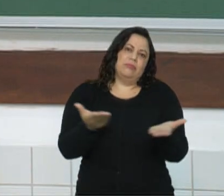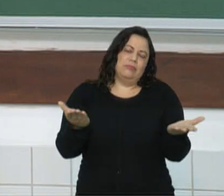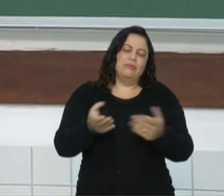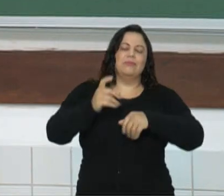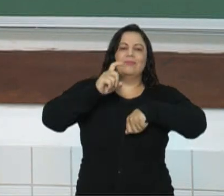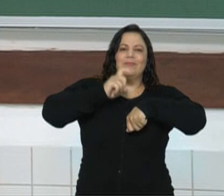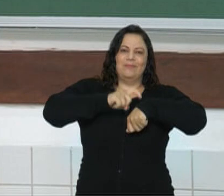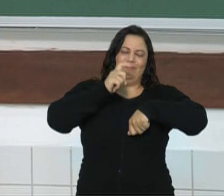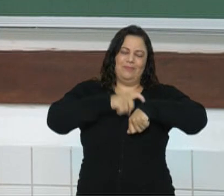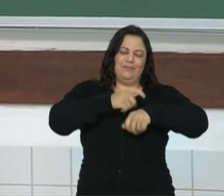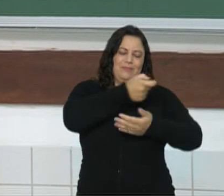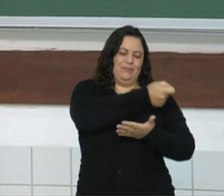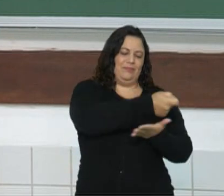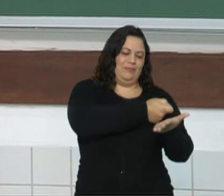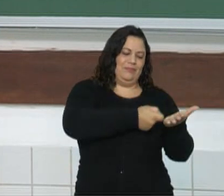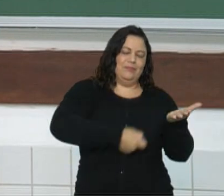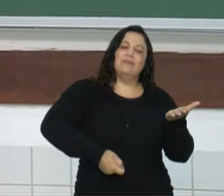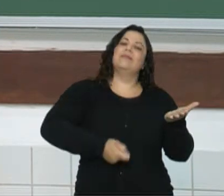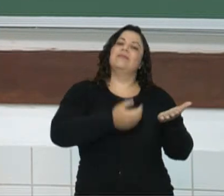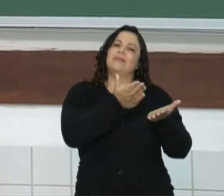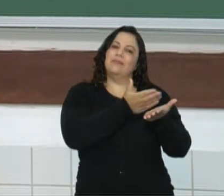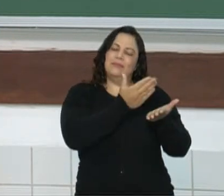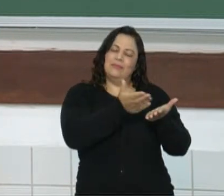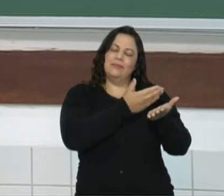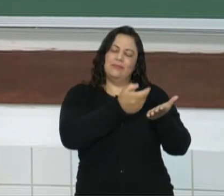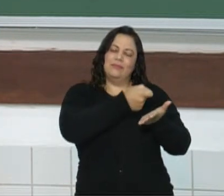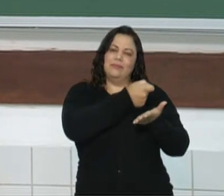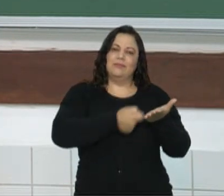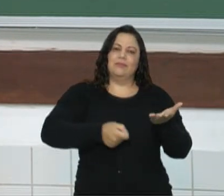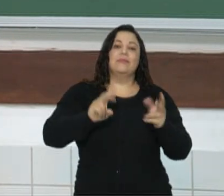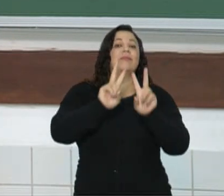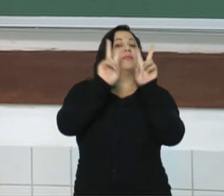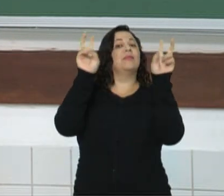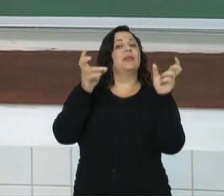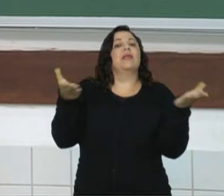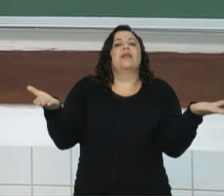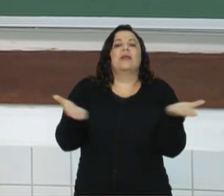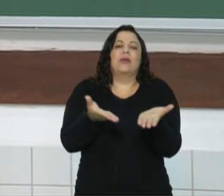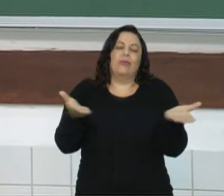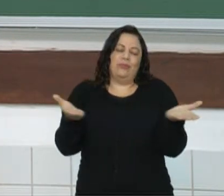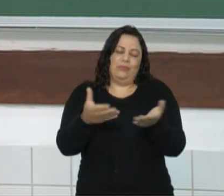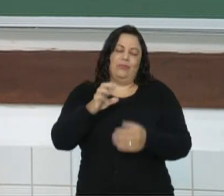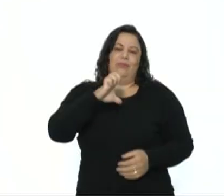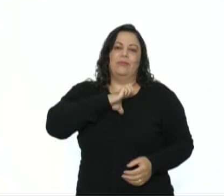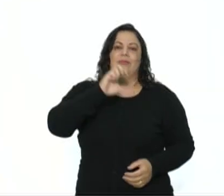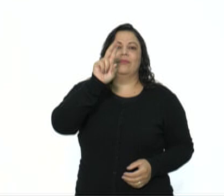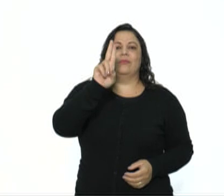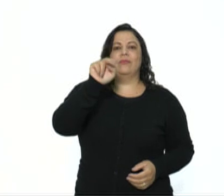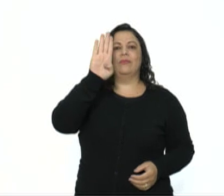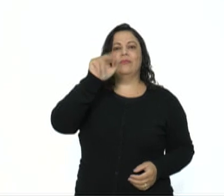minutinhos para escrever no seu caderno sobre a aula de hoje da ética Ubuntu.